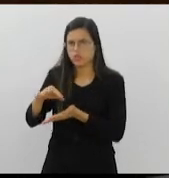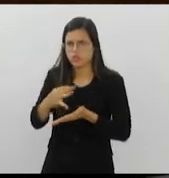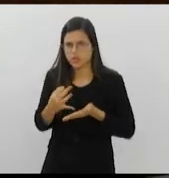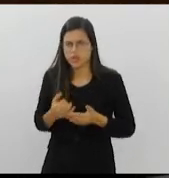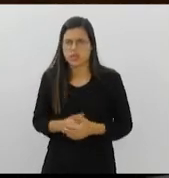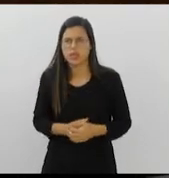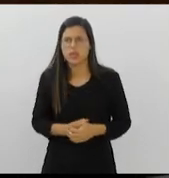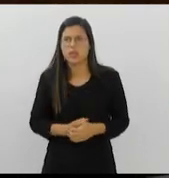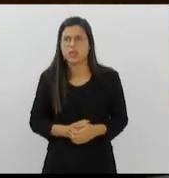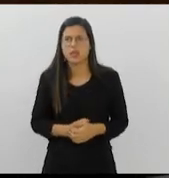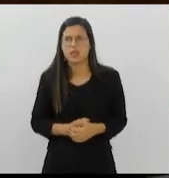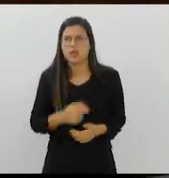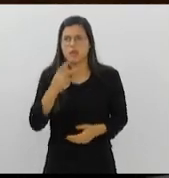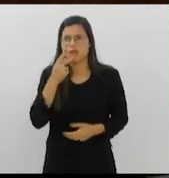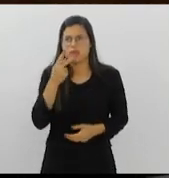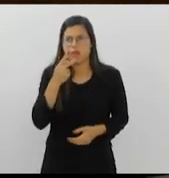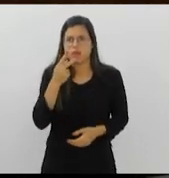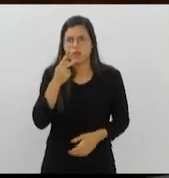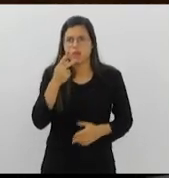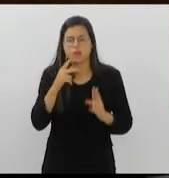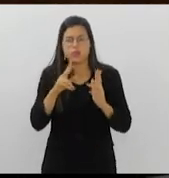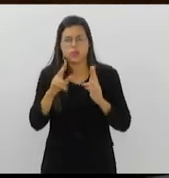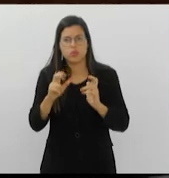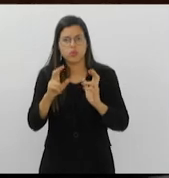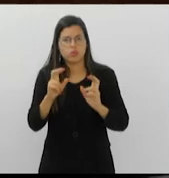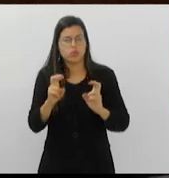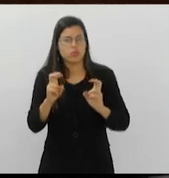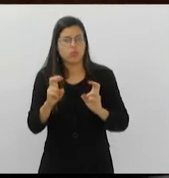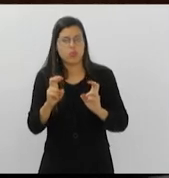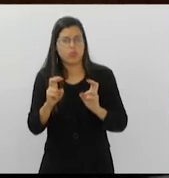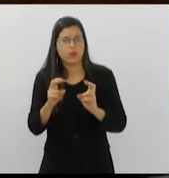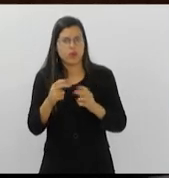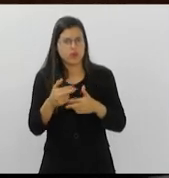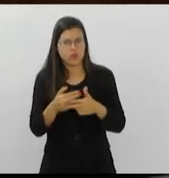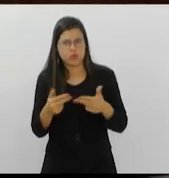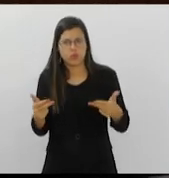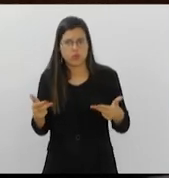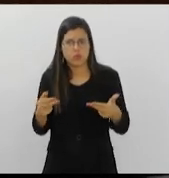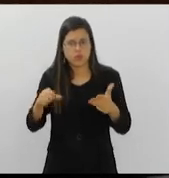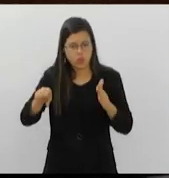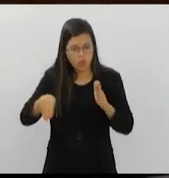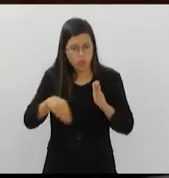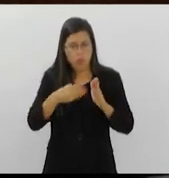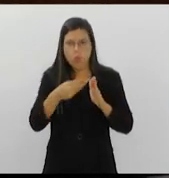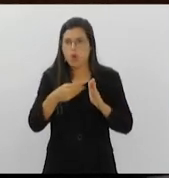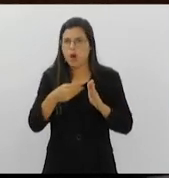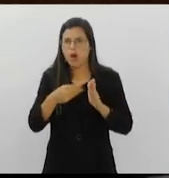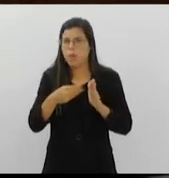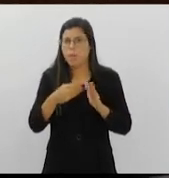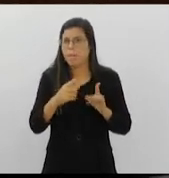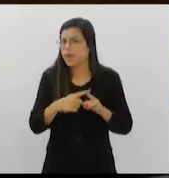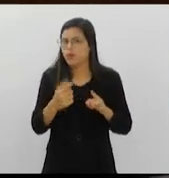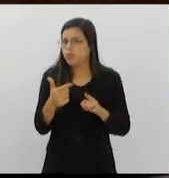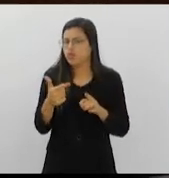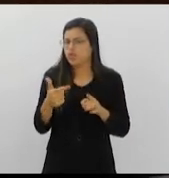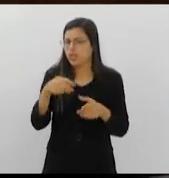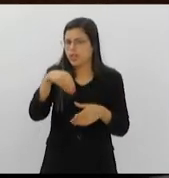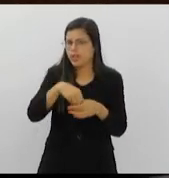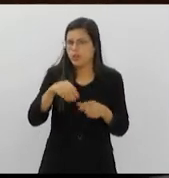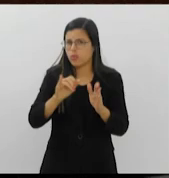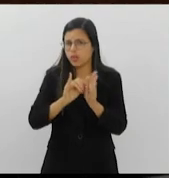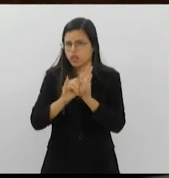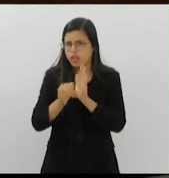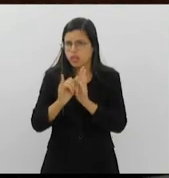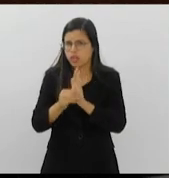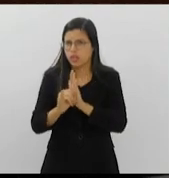Não só falando das questões que foram imputadas no certame, que não tinham dentro do edital, questões que,